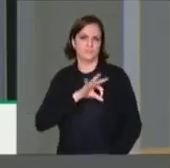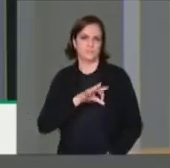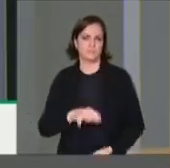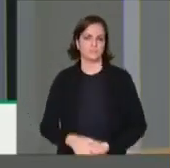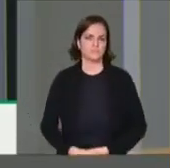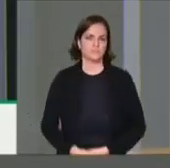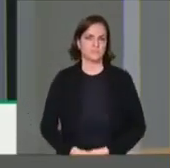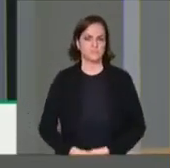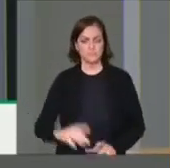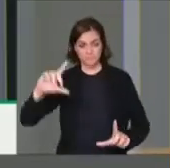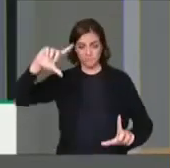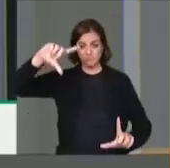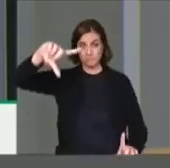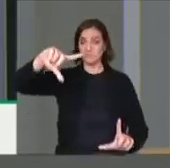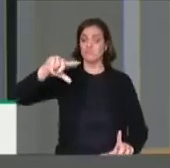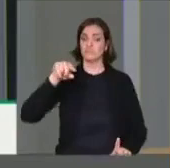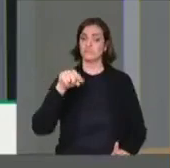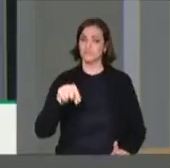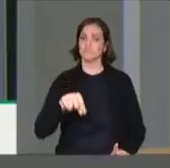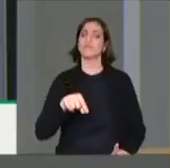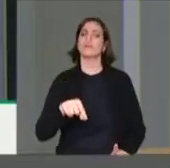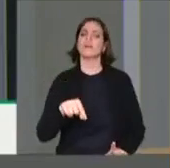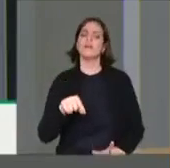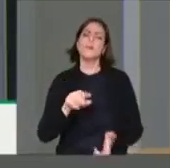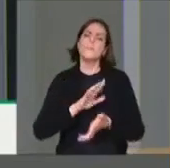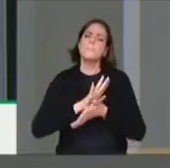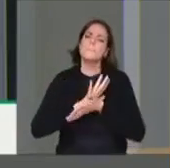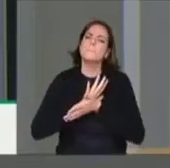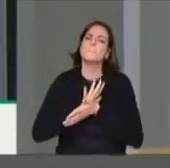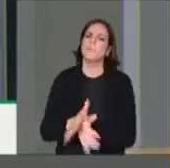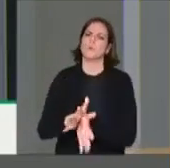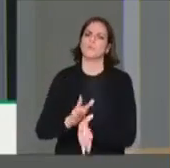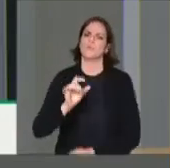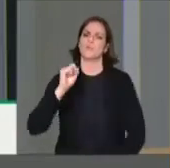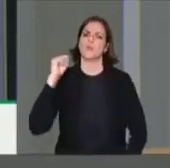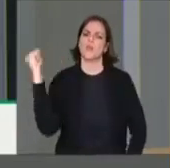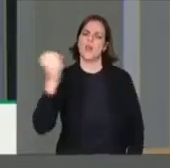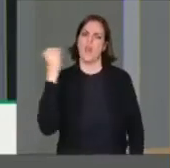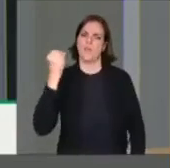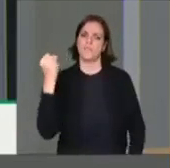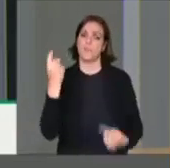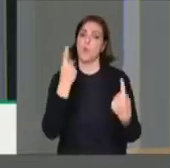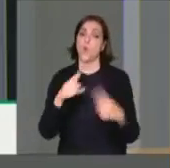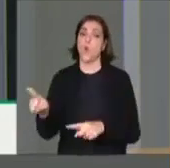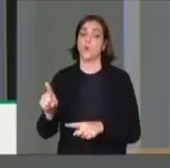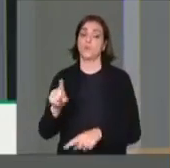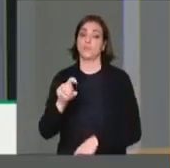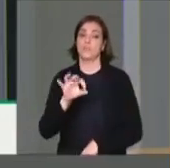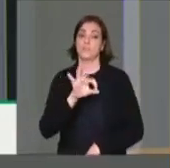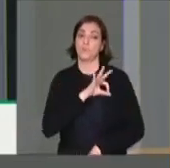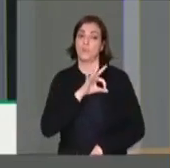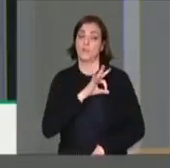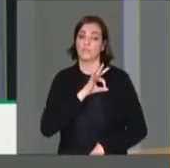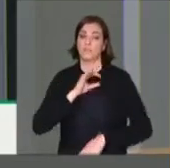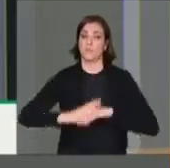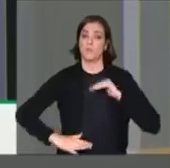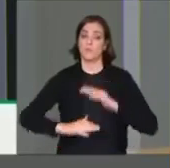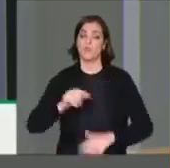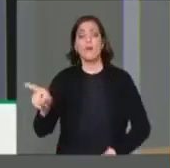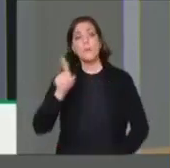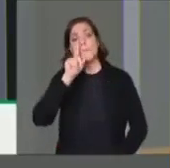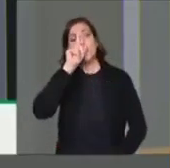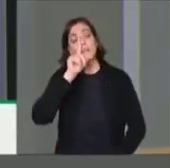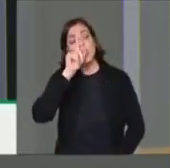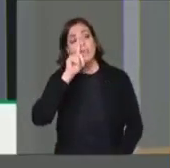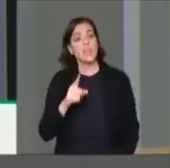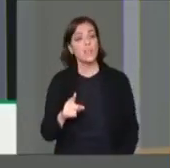foi baseado em grave preconceito contra toda uma categoria profissional que sofre as mazelas do risco de morte.